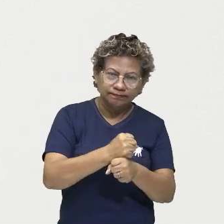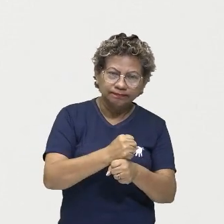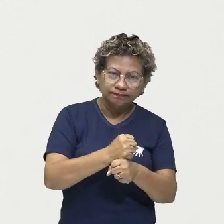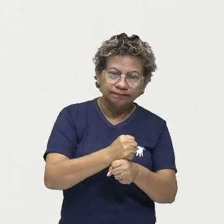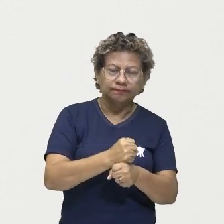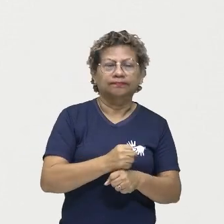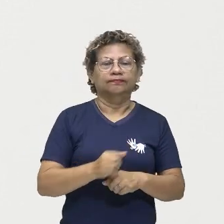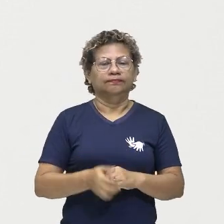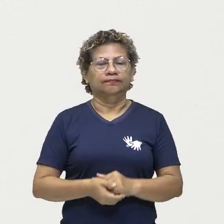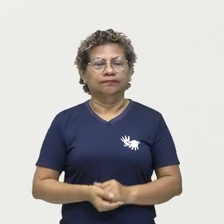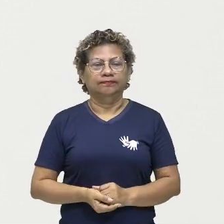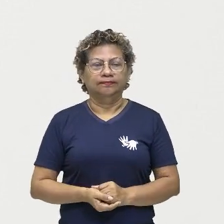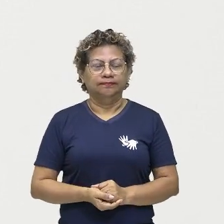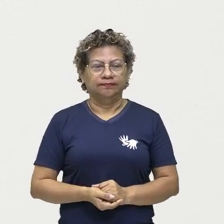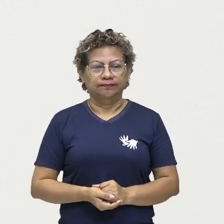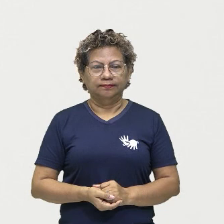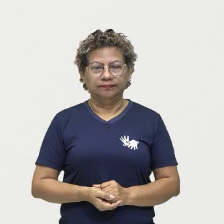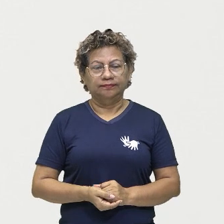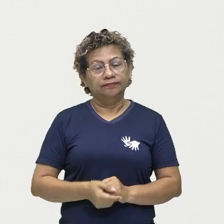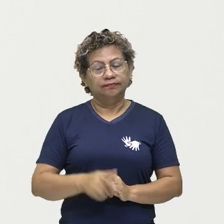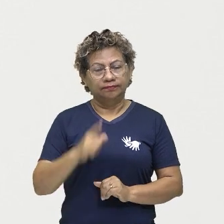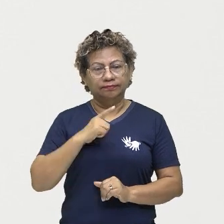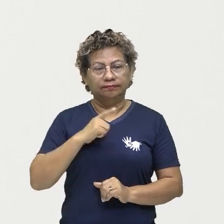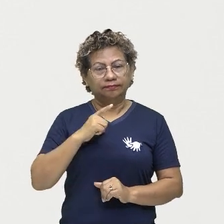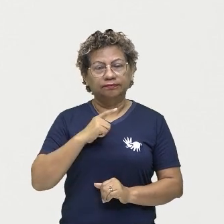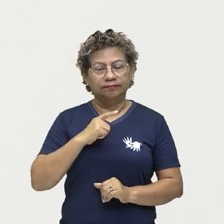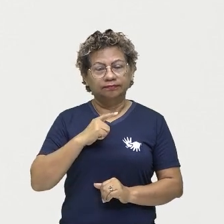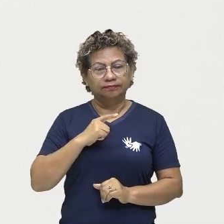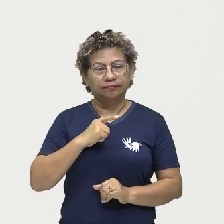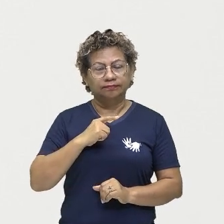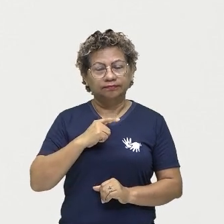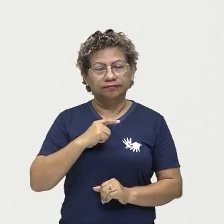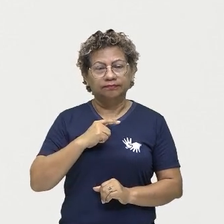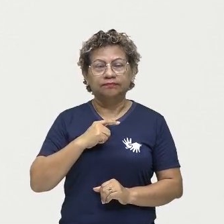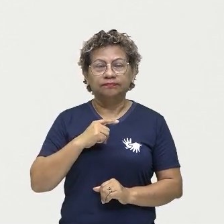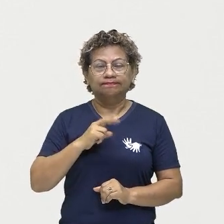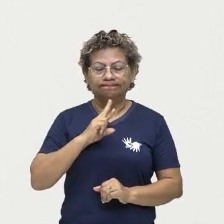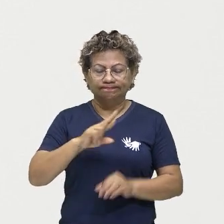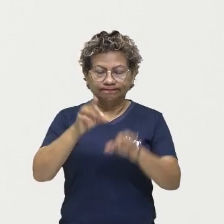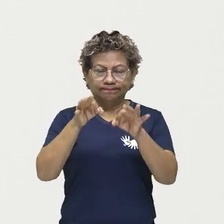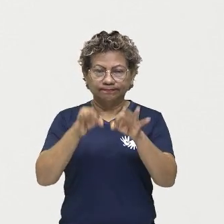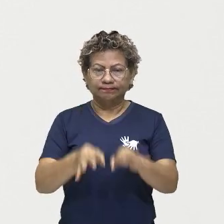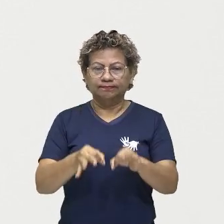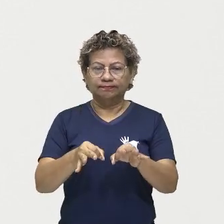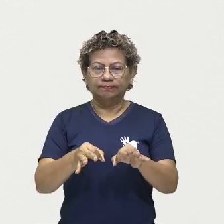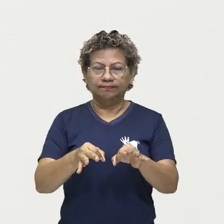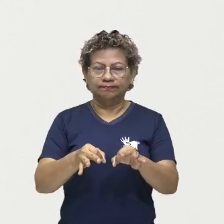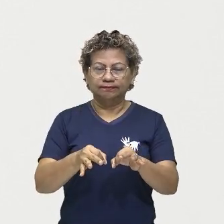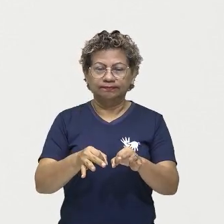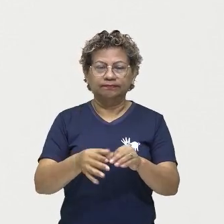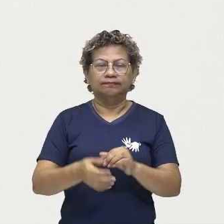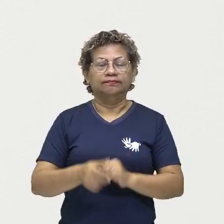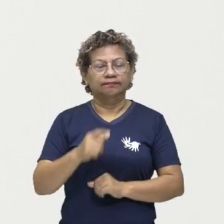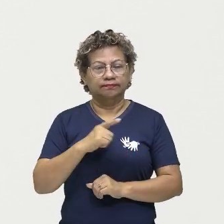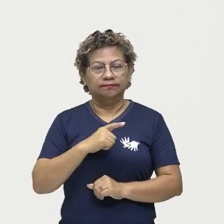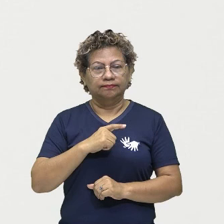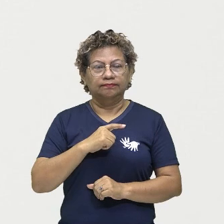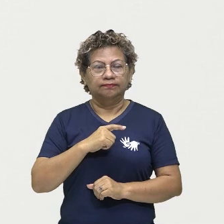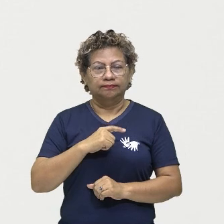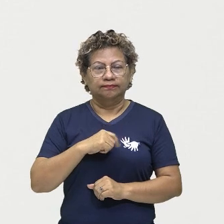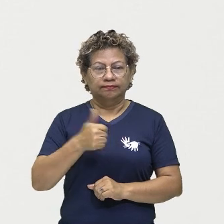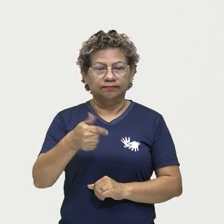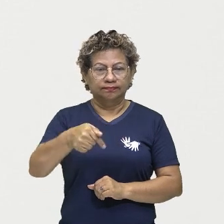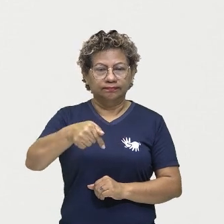mais meio, 1, então faz 17, ainda tem mais um meio, 17,5. O que justifica a